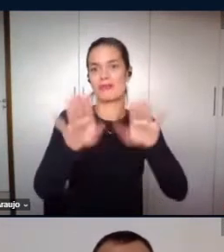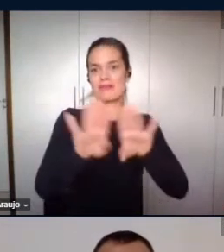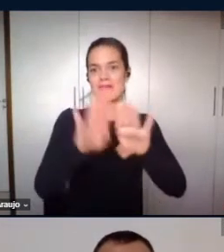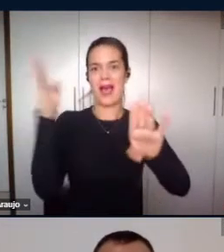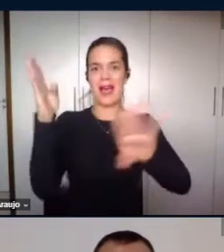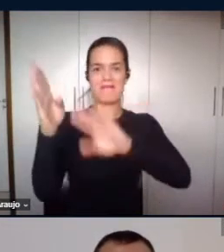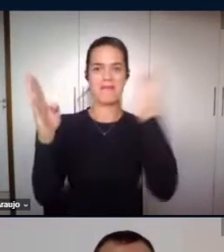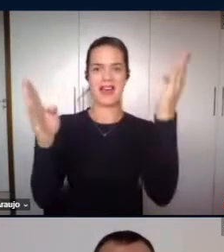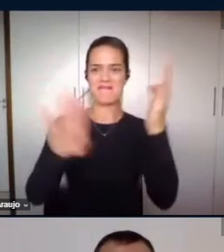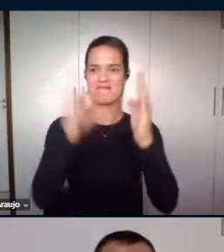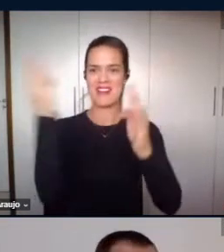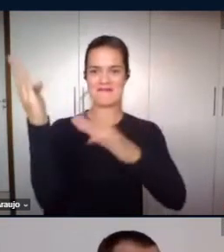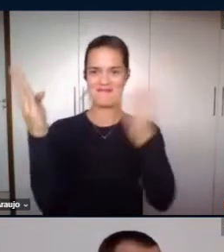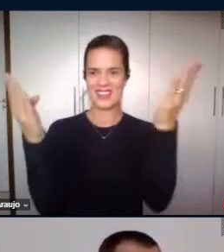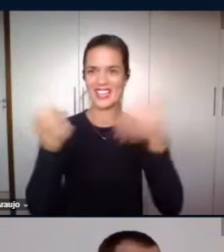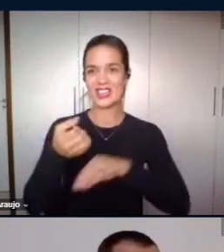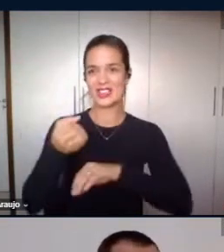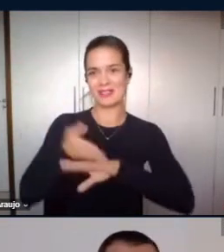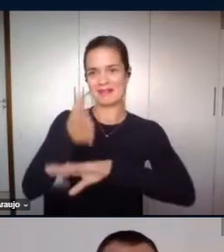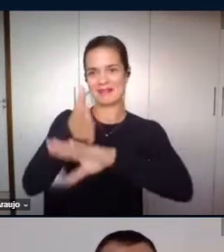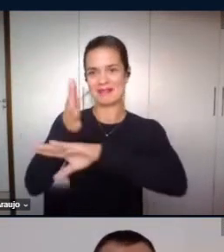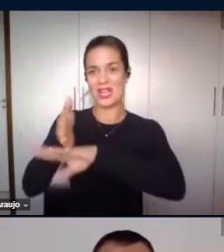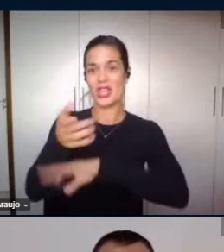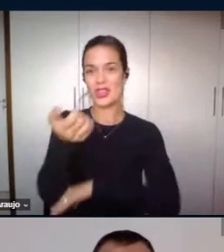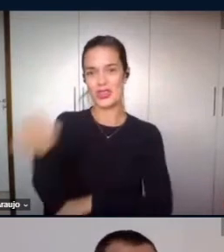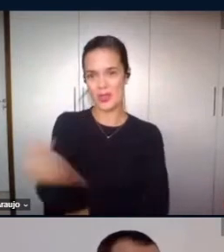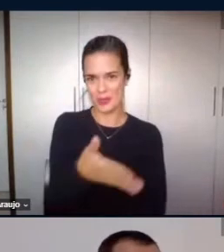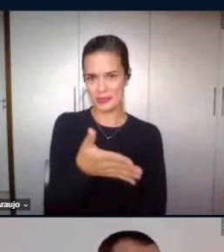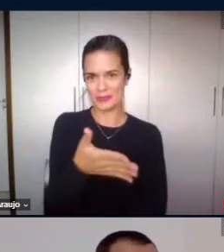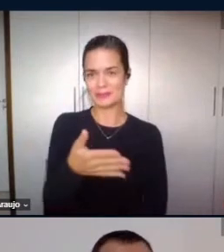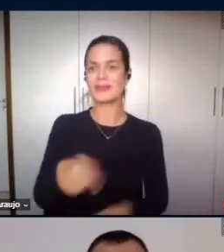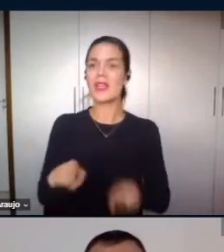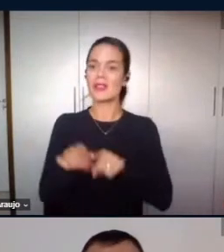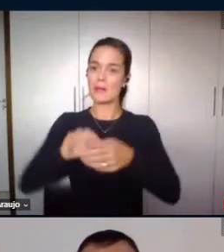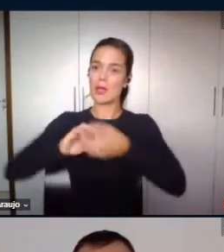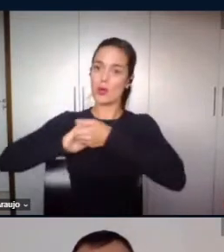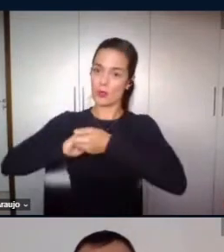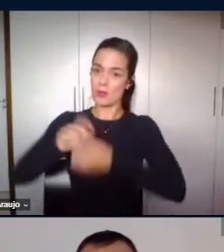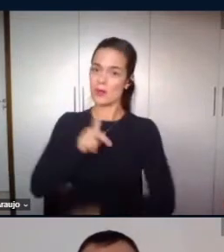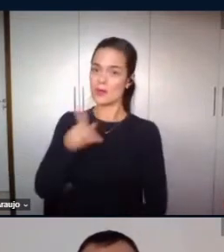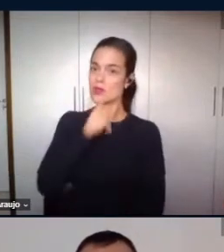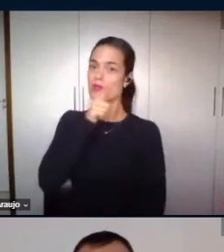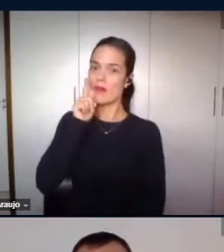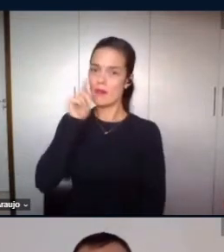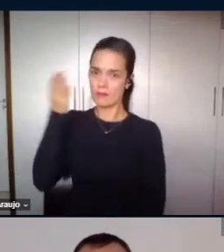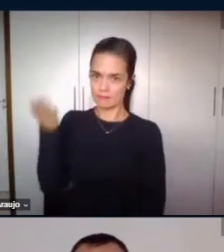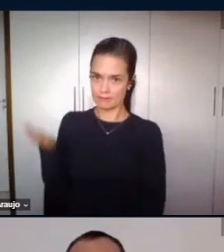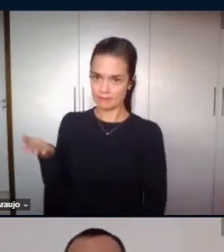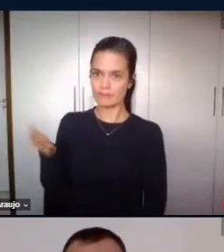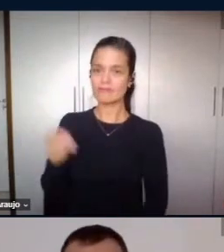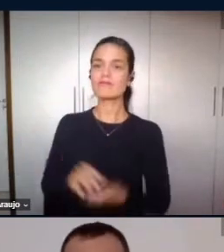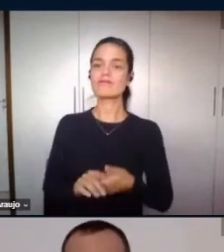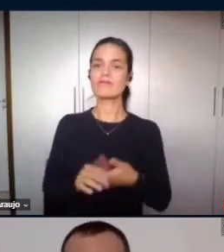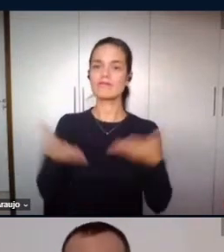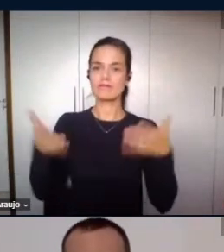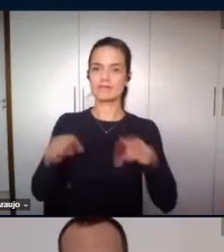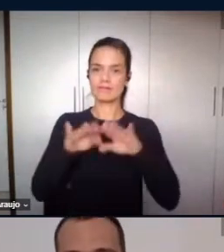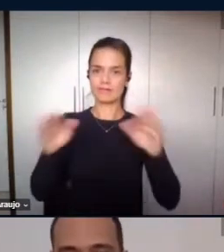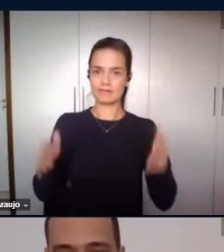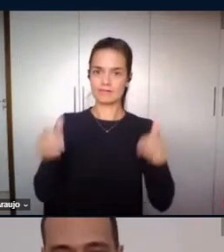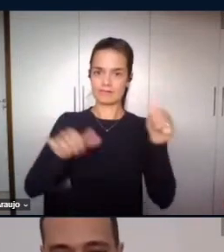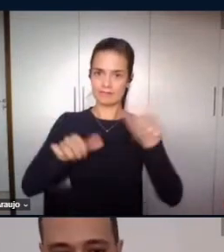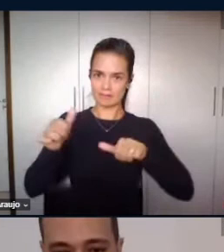a partir daqui, né? Então, quero também cumprimentar o professor Glaucio, membro da banca, e